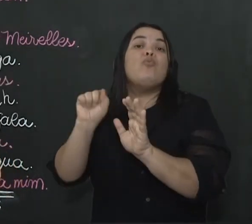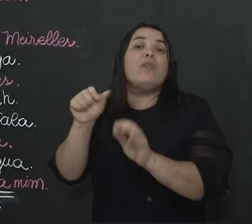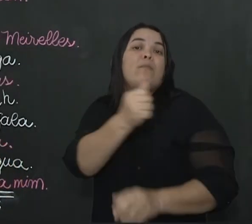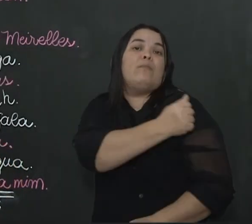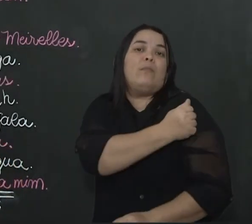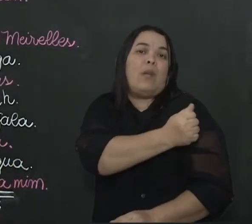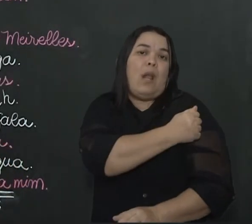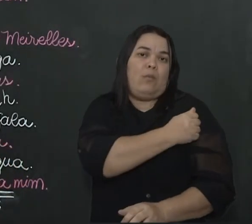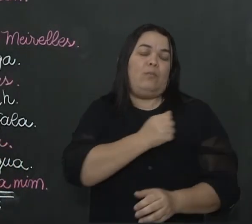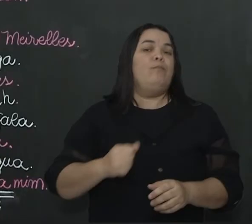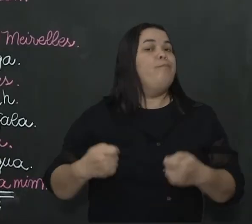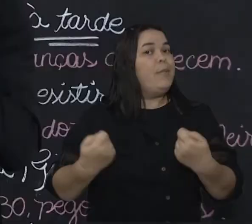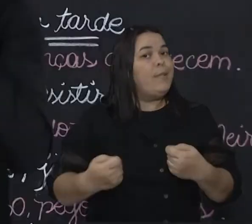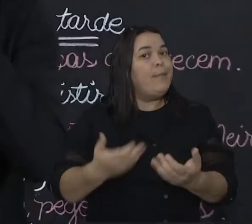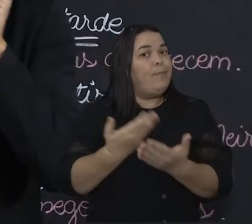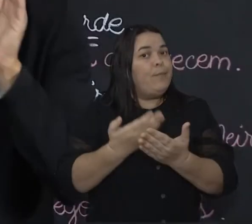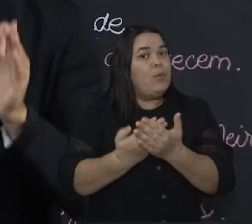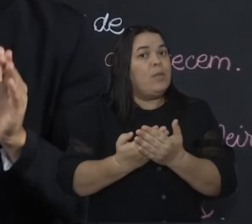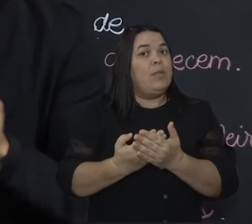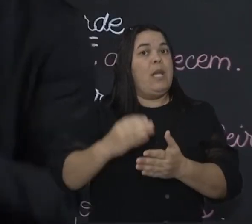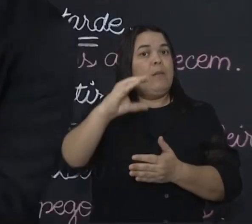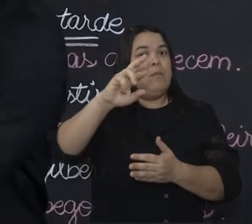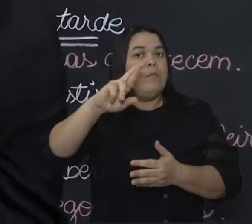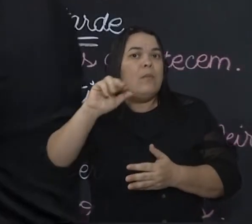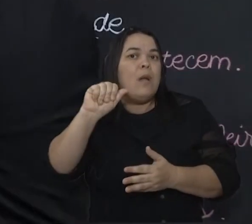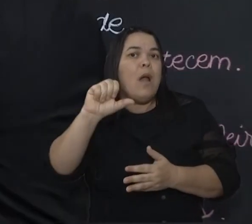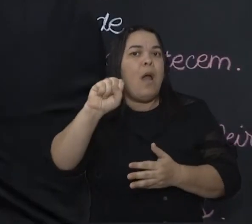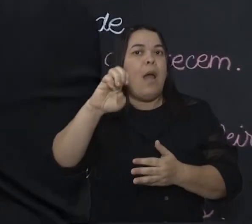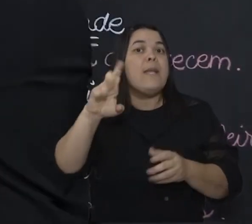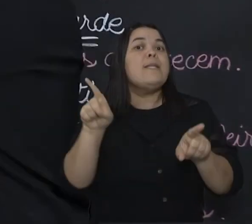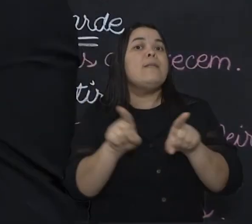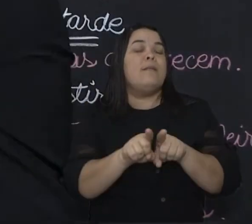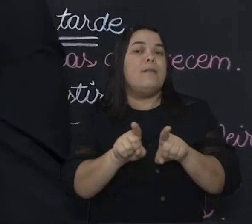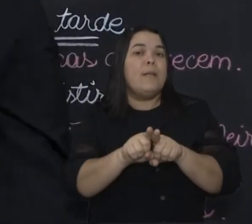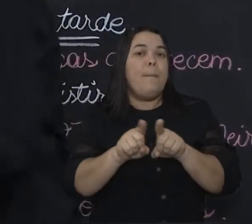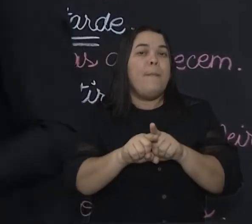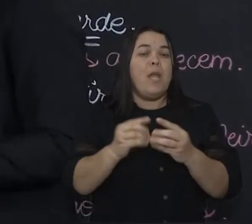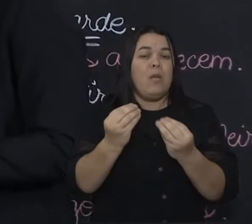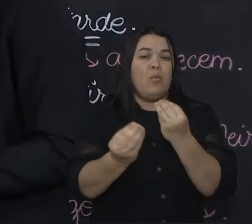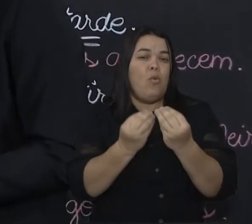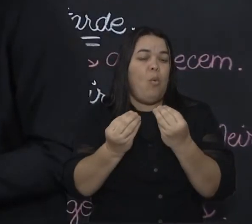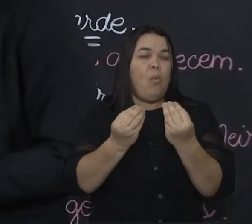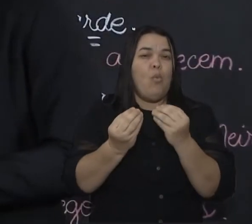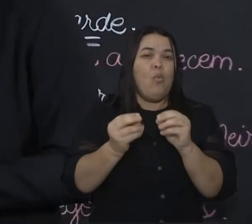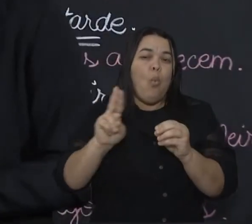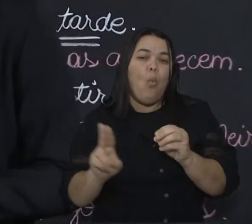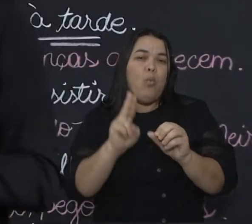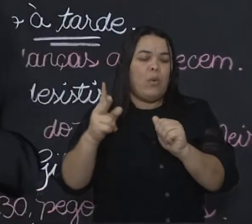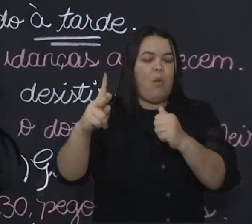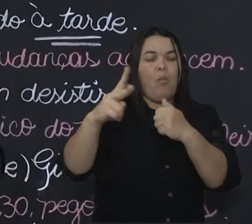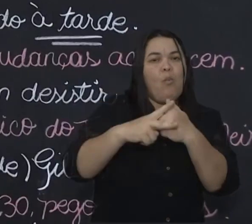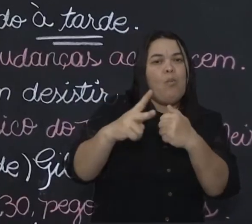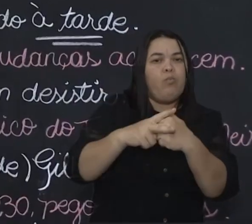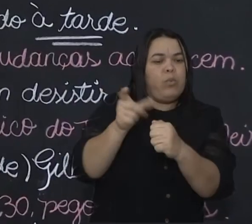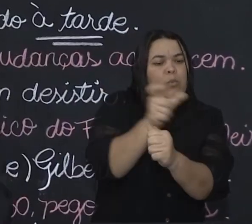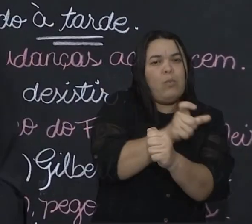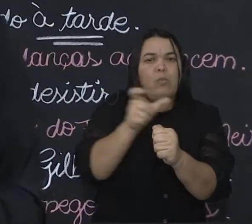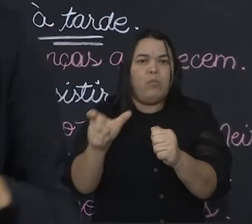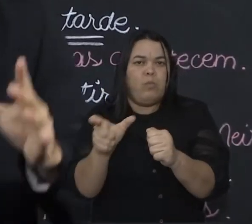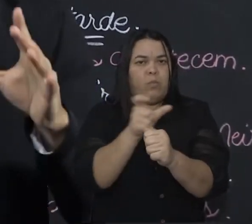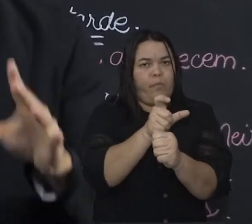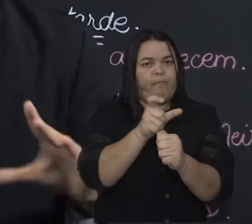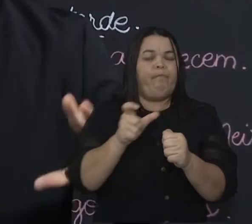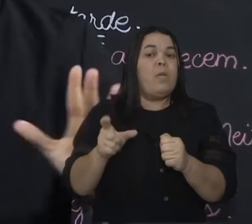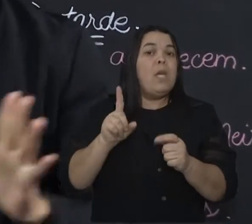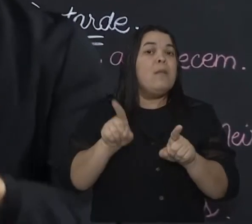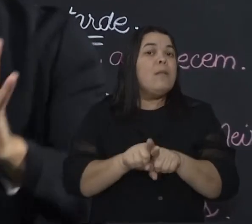também estudar regência, compreender algumas expressões que já são escritas com esse acento indicativo e perceber